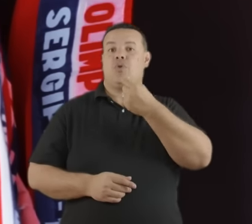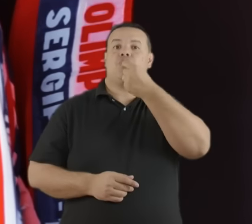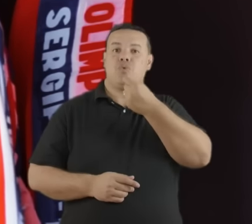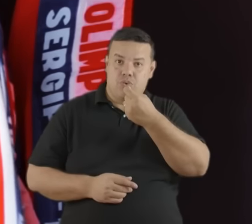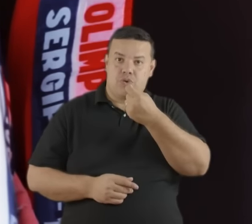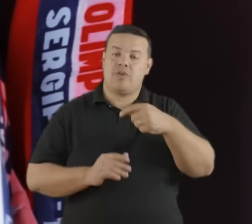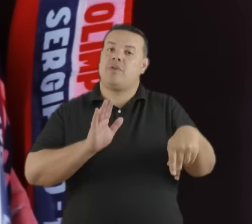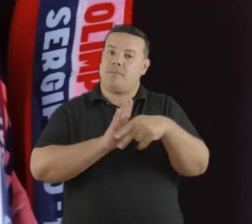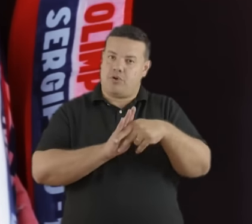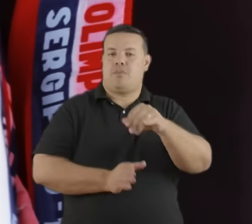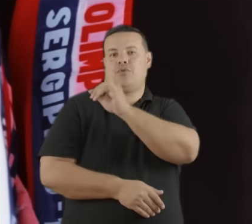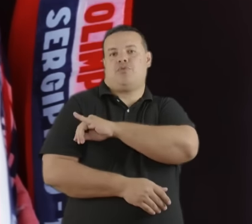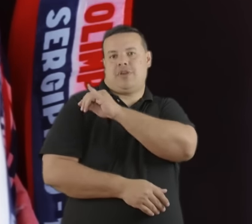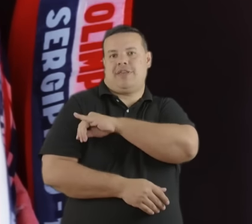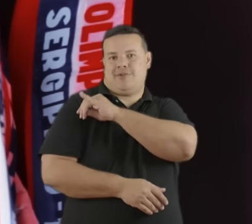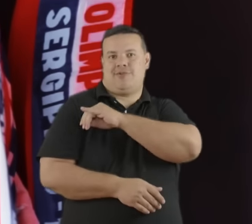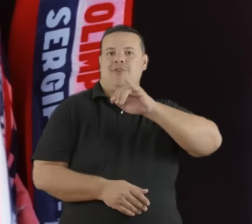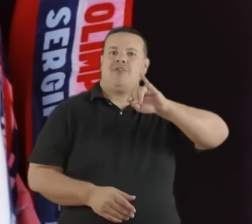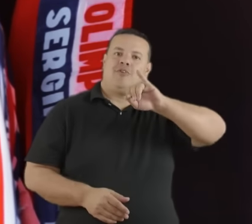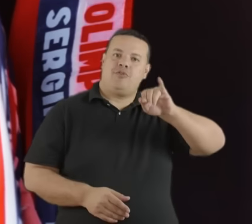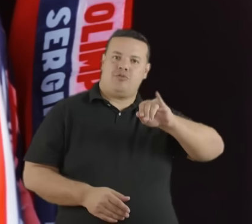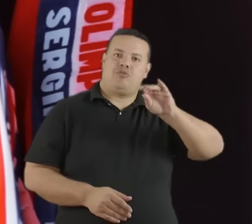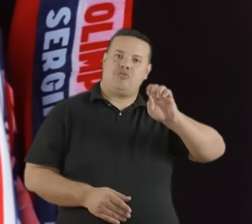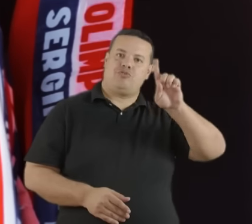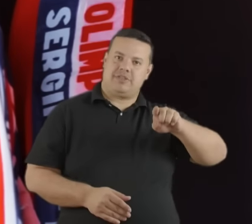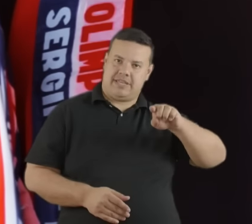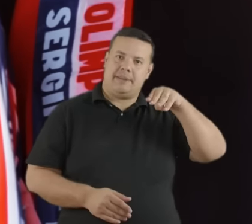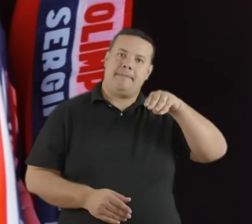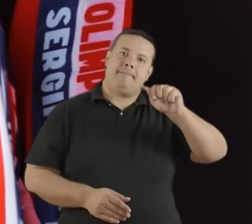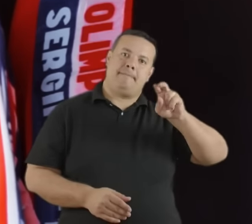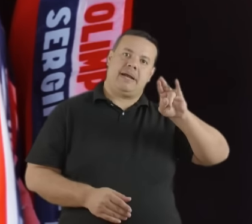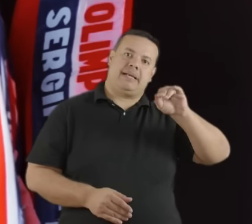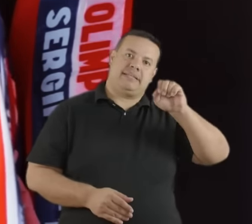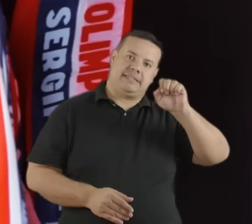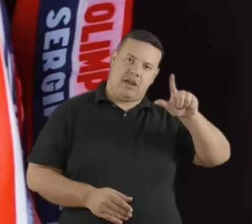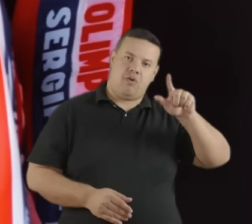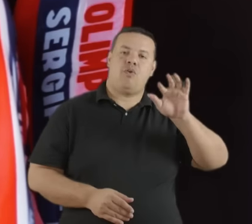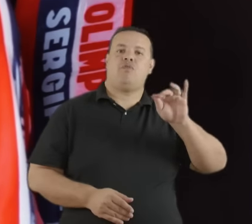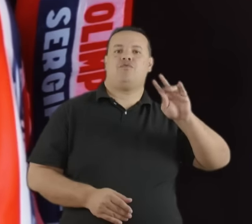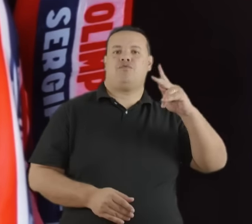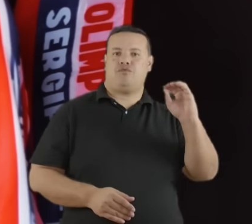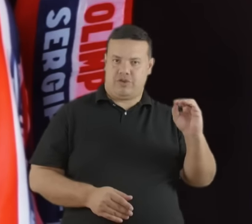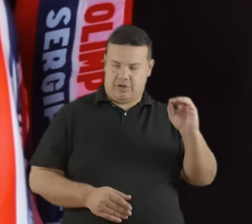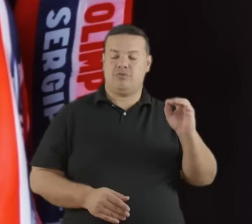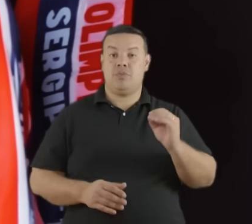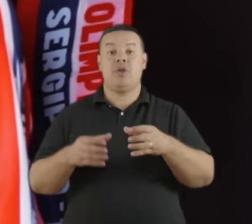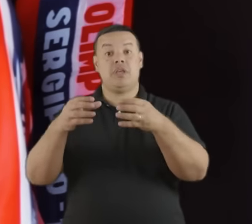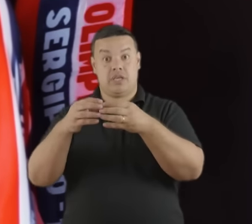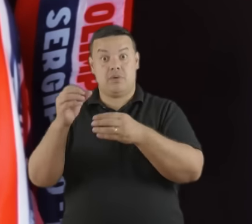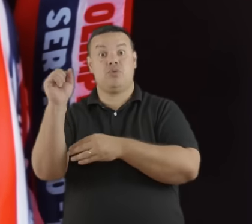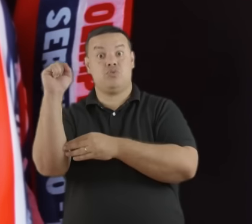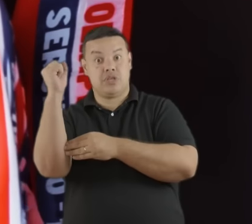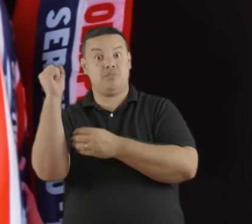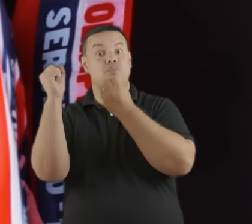Rio de Janeiro, Zé Marçal Filho. O Sergipe tinha um time muito bom, o Itabaiana tinha um time razoável, mas tinha